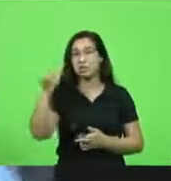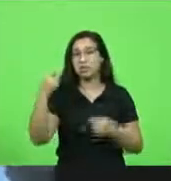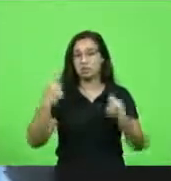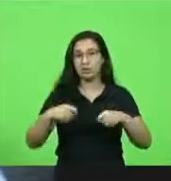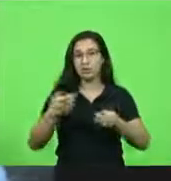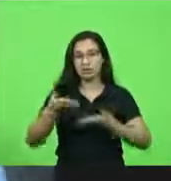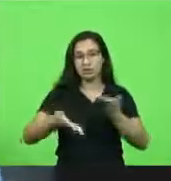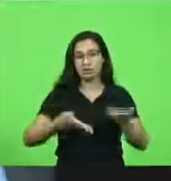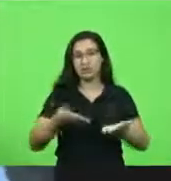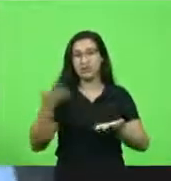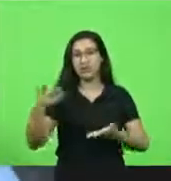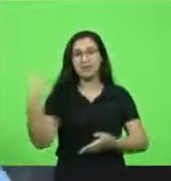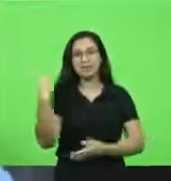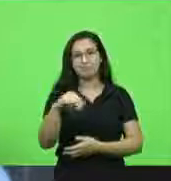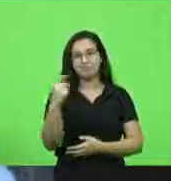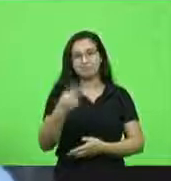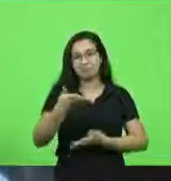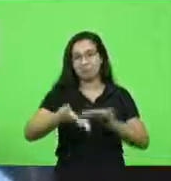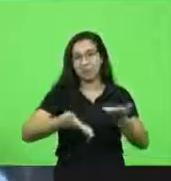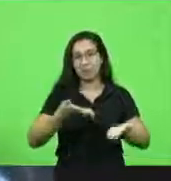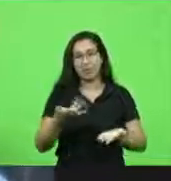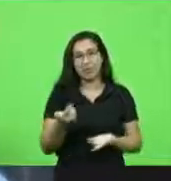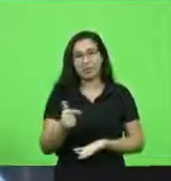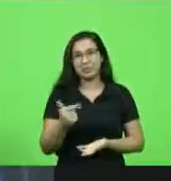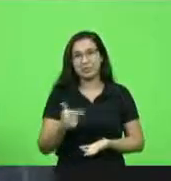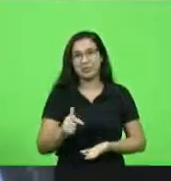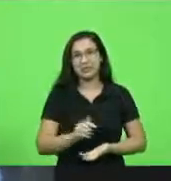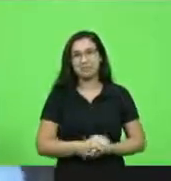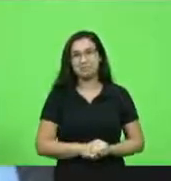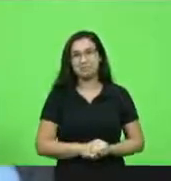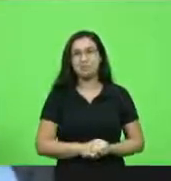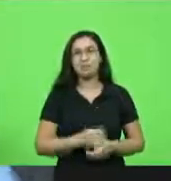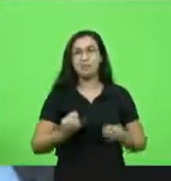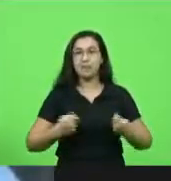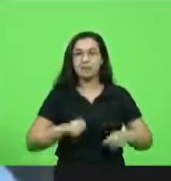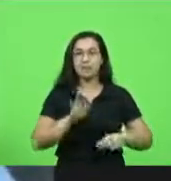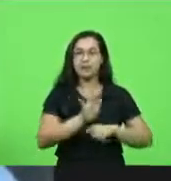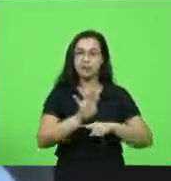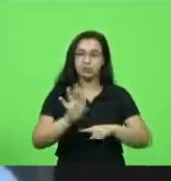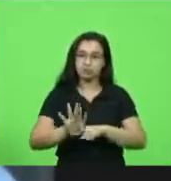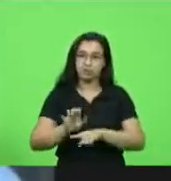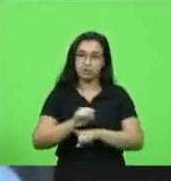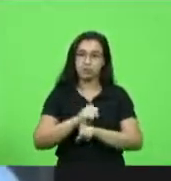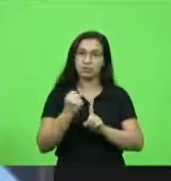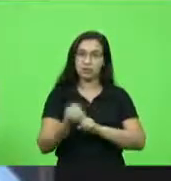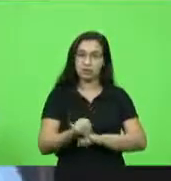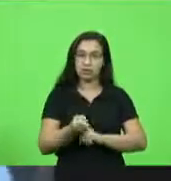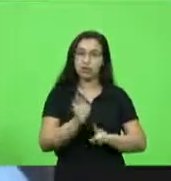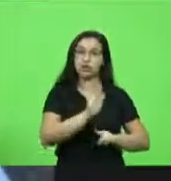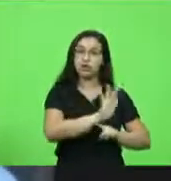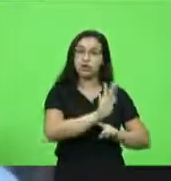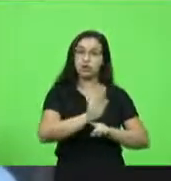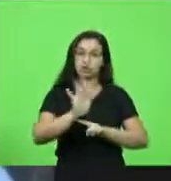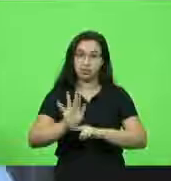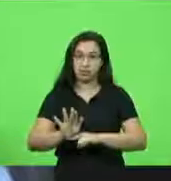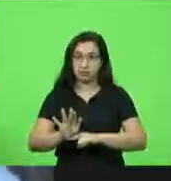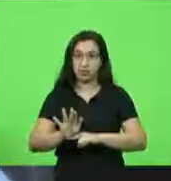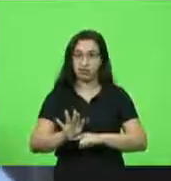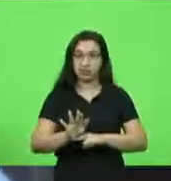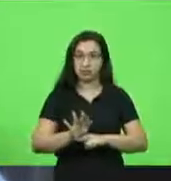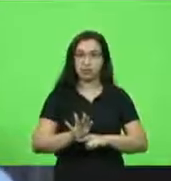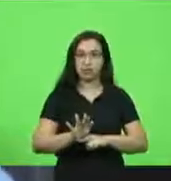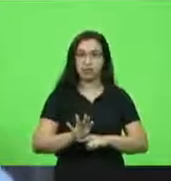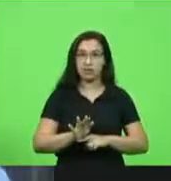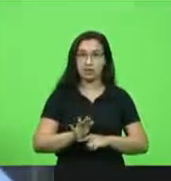pessoas próximas. Que a gente possa treinar, capacitar a sociedade para ter os devidos cuidados, que a gente possa orientar as pessoas a proteger